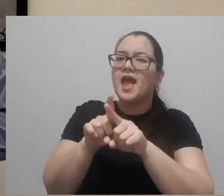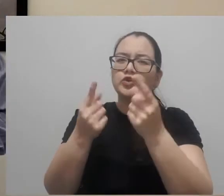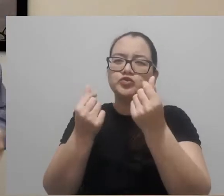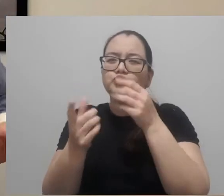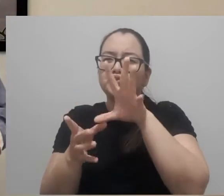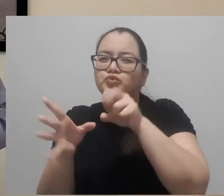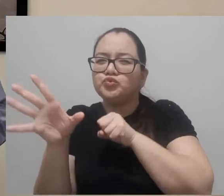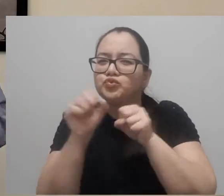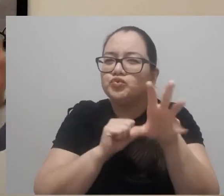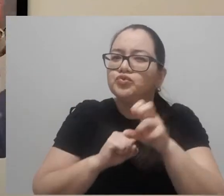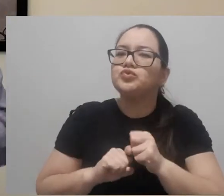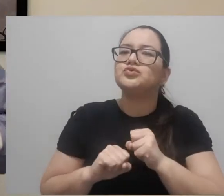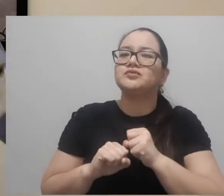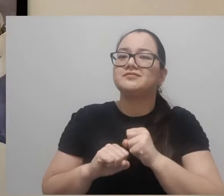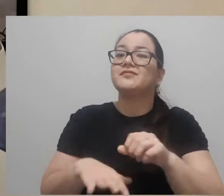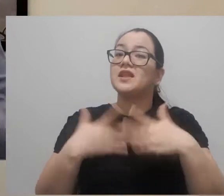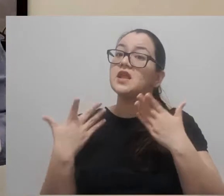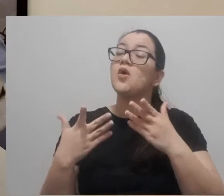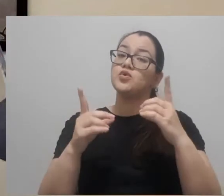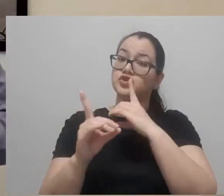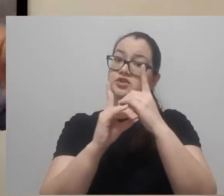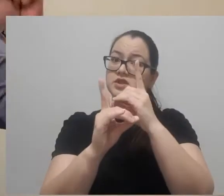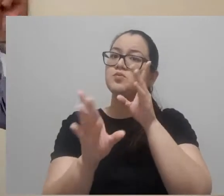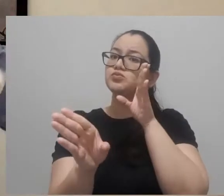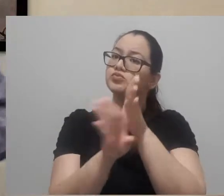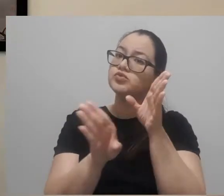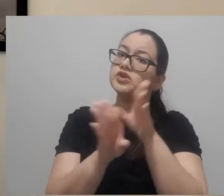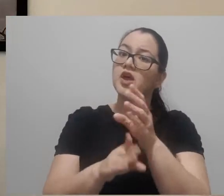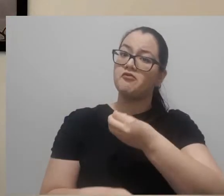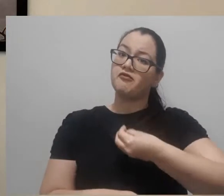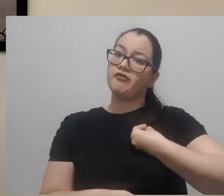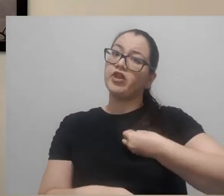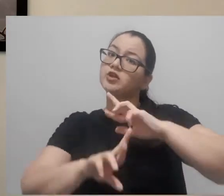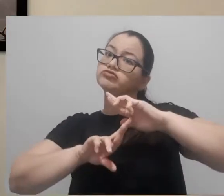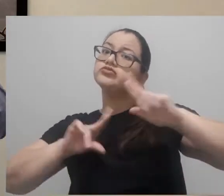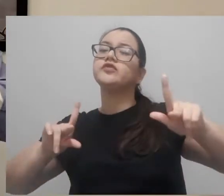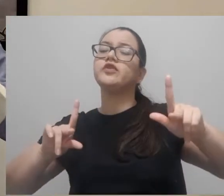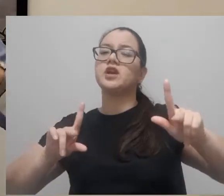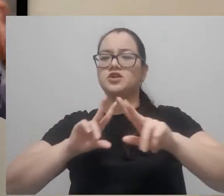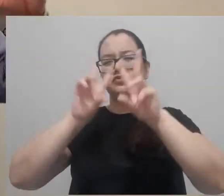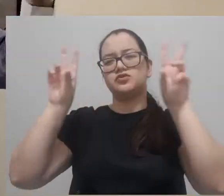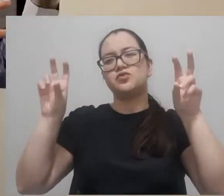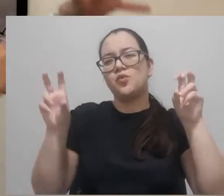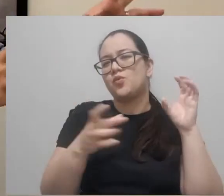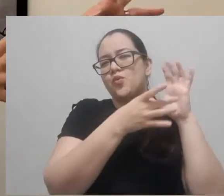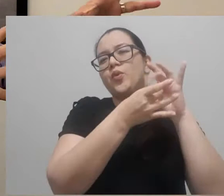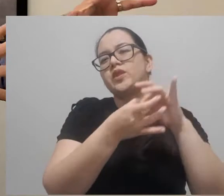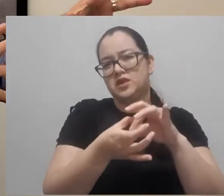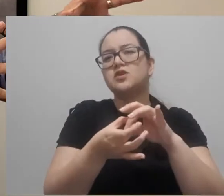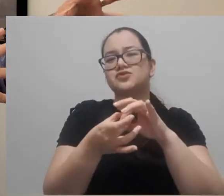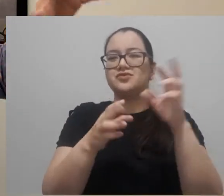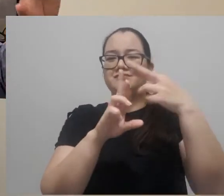totalmente diferente dos escribas e fariseus em relação ao seu contexto religioso, tanto na questão da